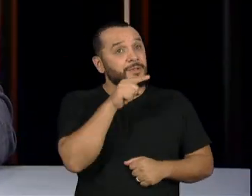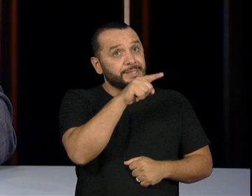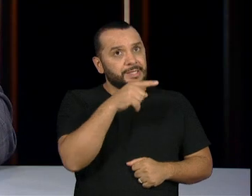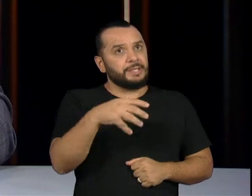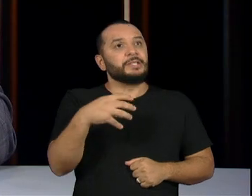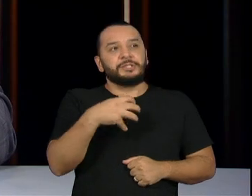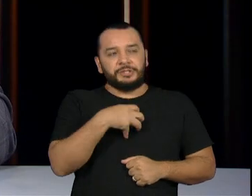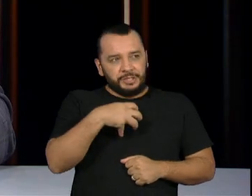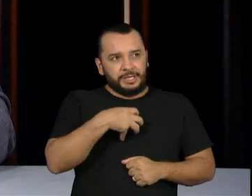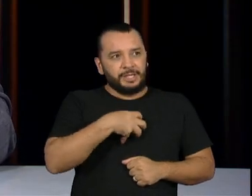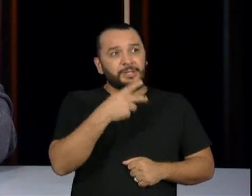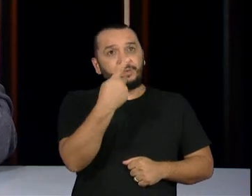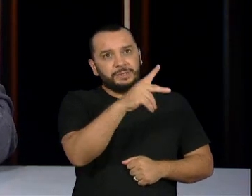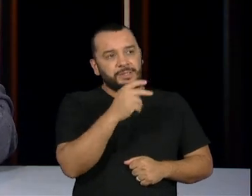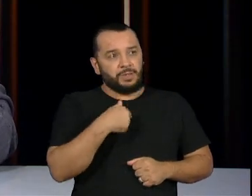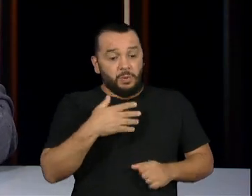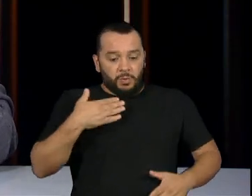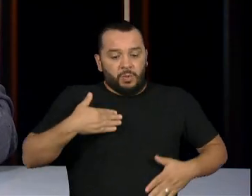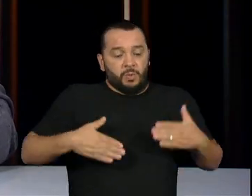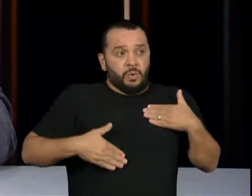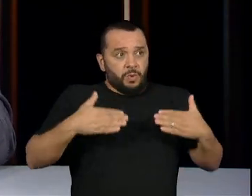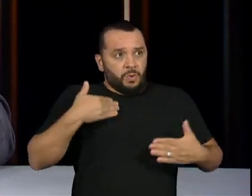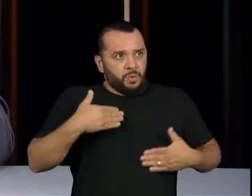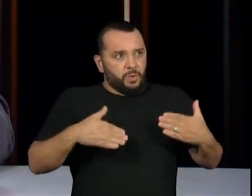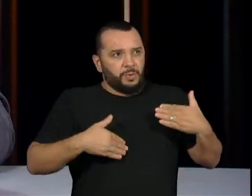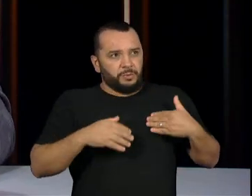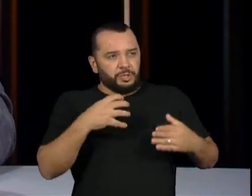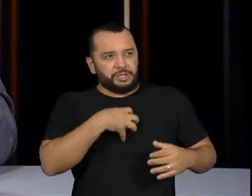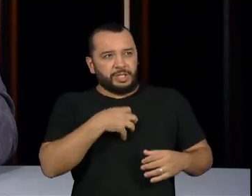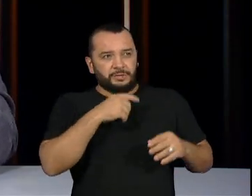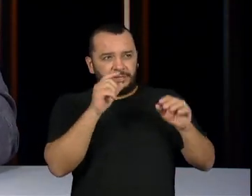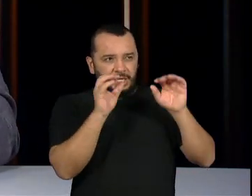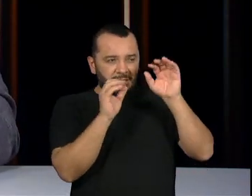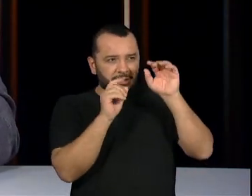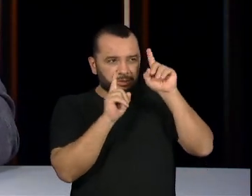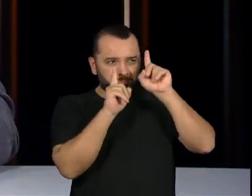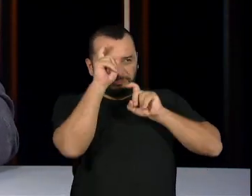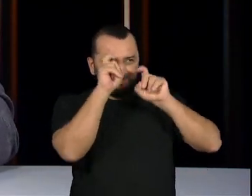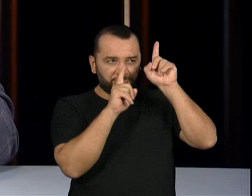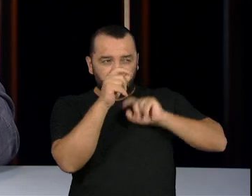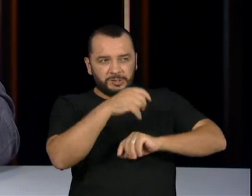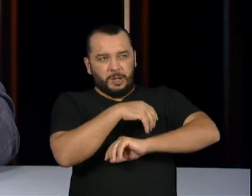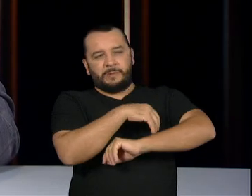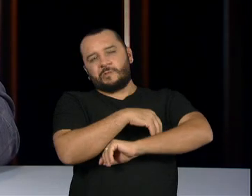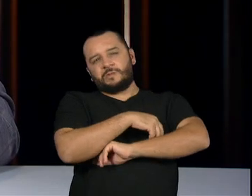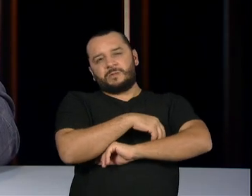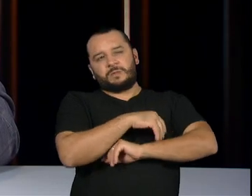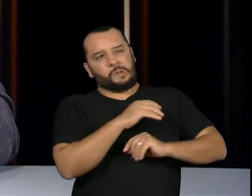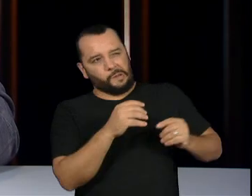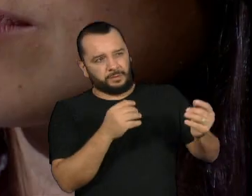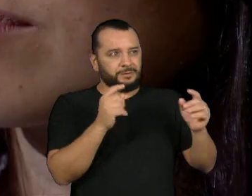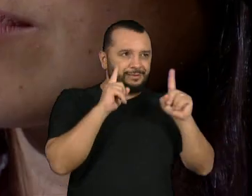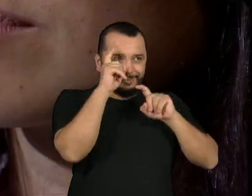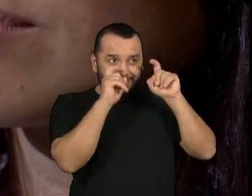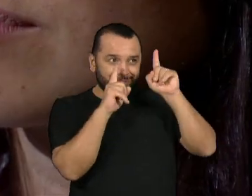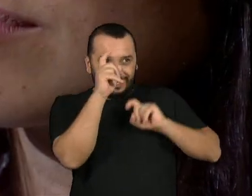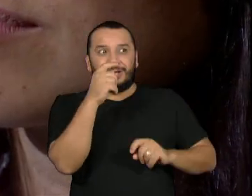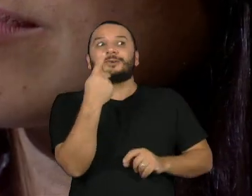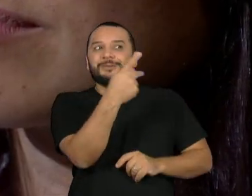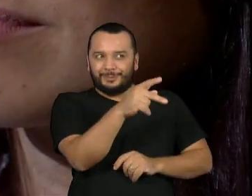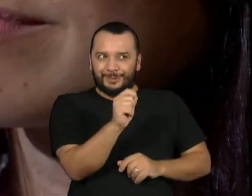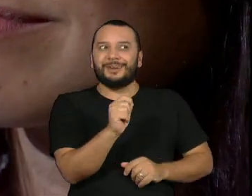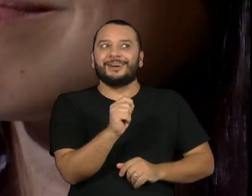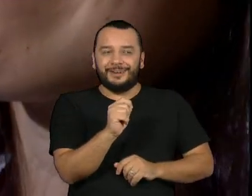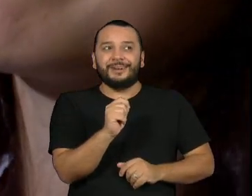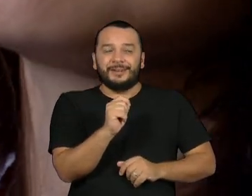de expressão física, né? O jeito que você olha antes de começar a falar diz muita coisa antes que